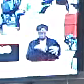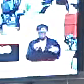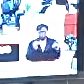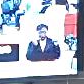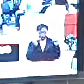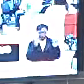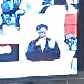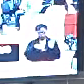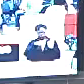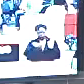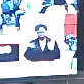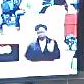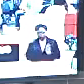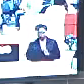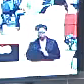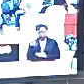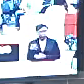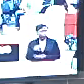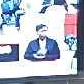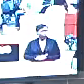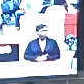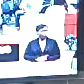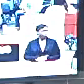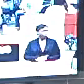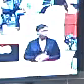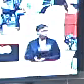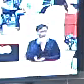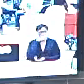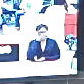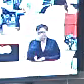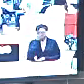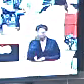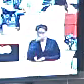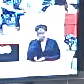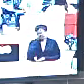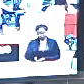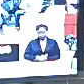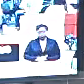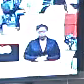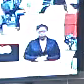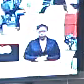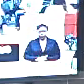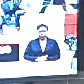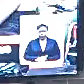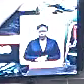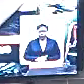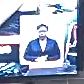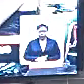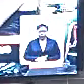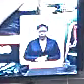Francisco concluir que aí depois eu passo a palavra no final é isso